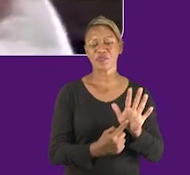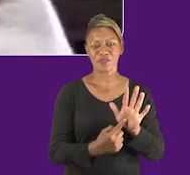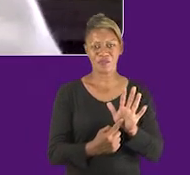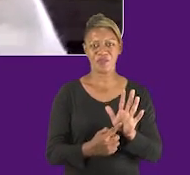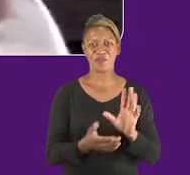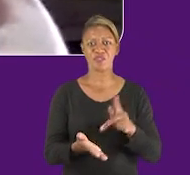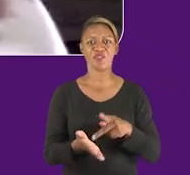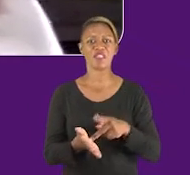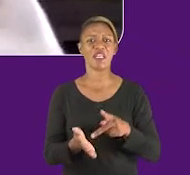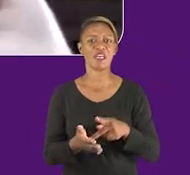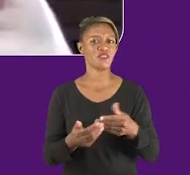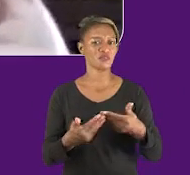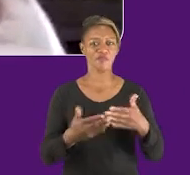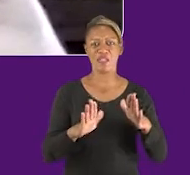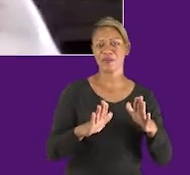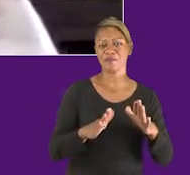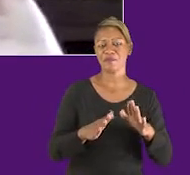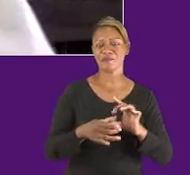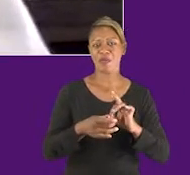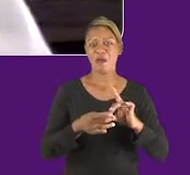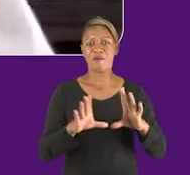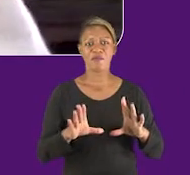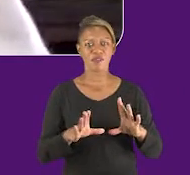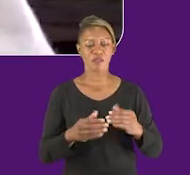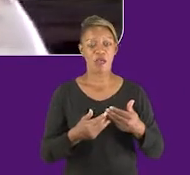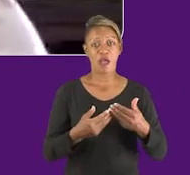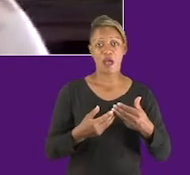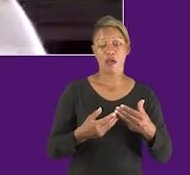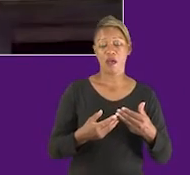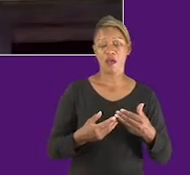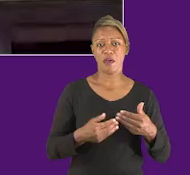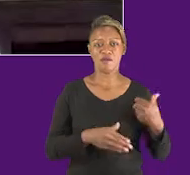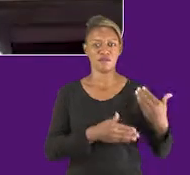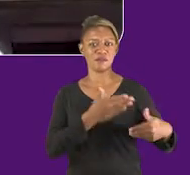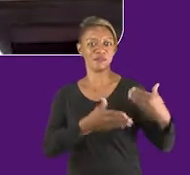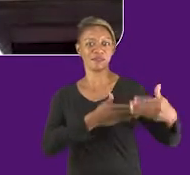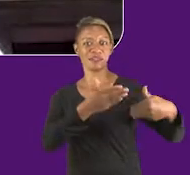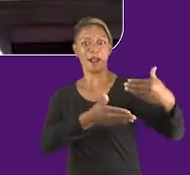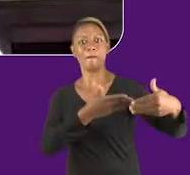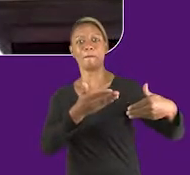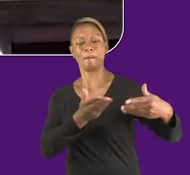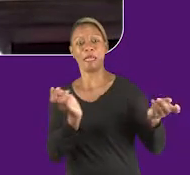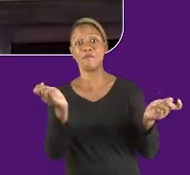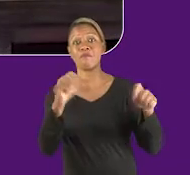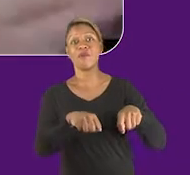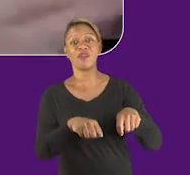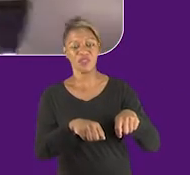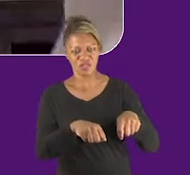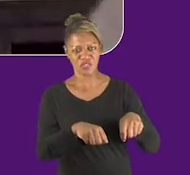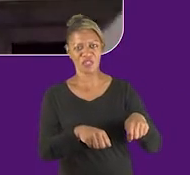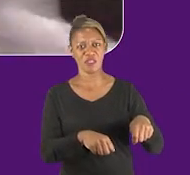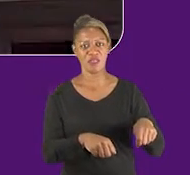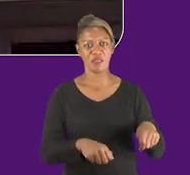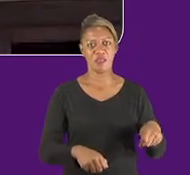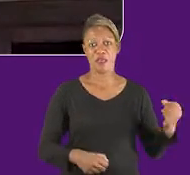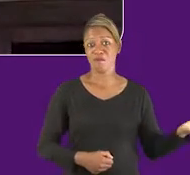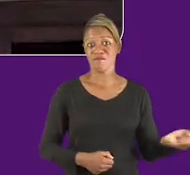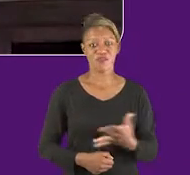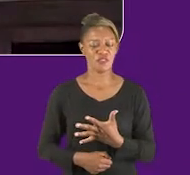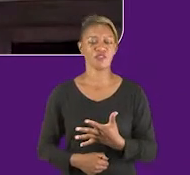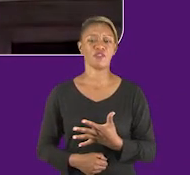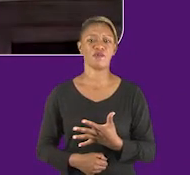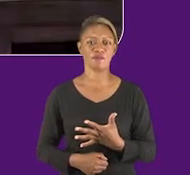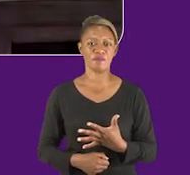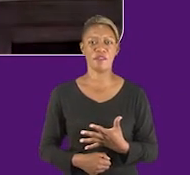permitiu exatamente começar a acelerar a nossa capacidade de inovação é claro que foi uma